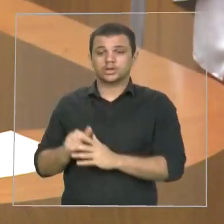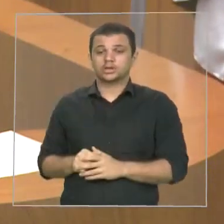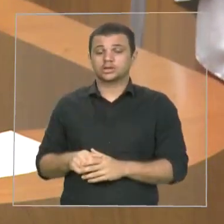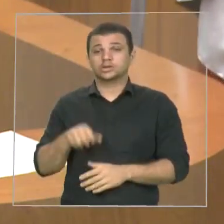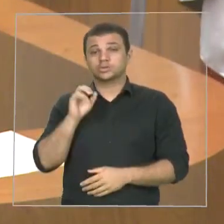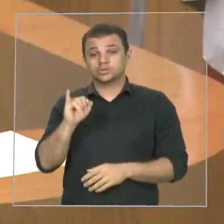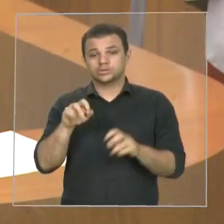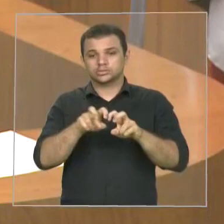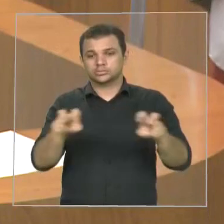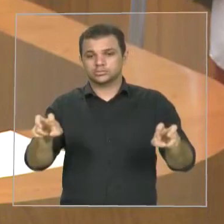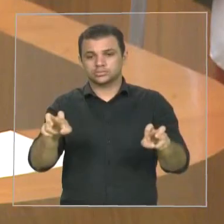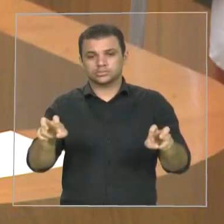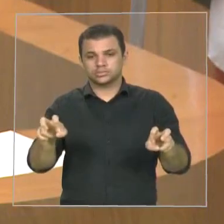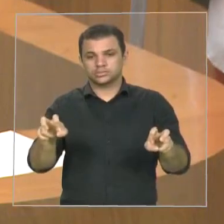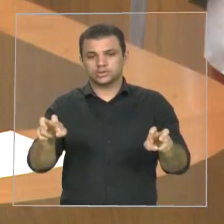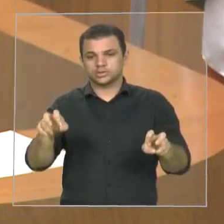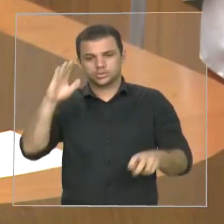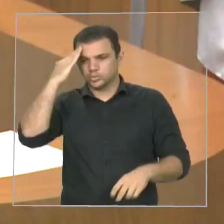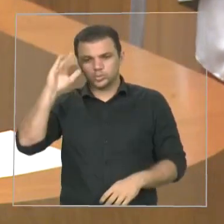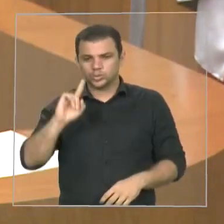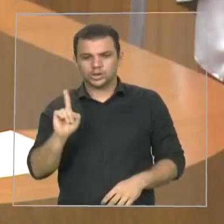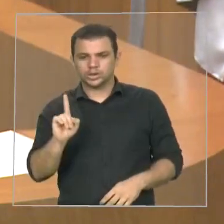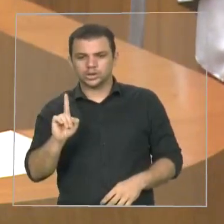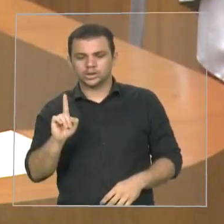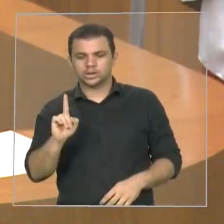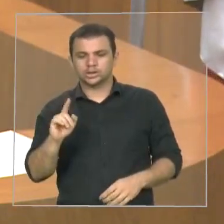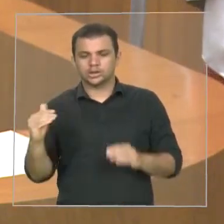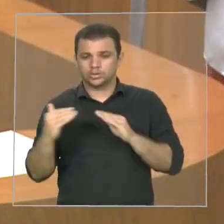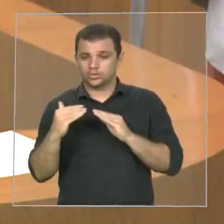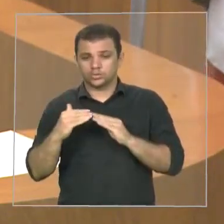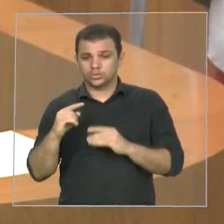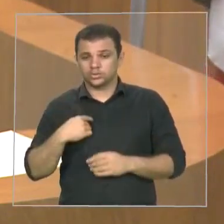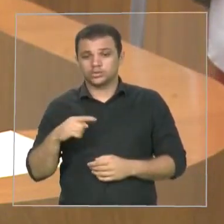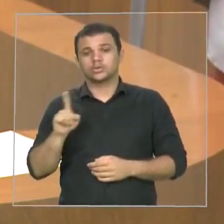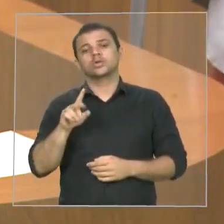mesa, eu vou judicializar pela primeira vez na minha vida uma questão política. Muito obrigado, senhores deputados.